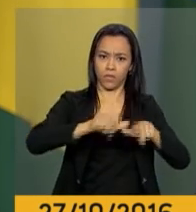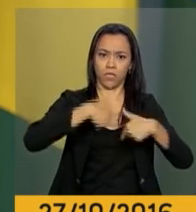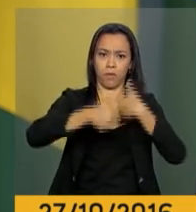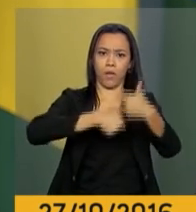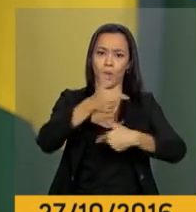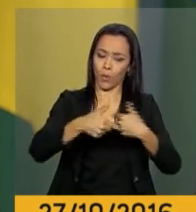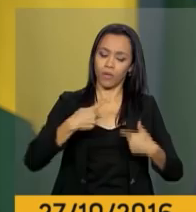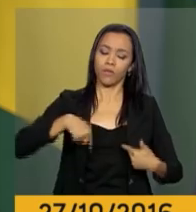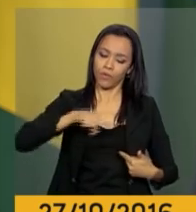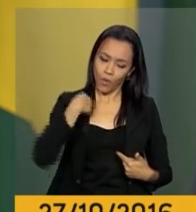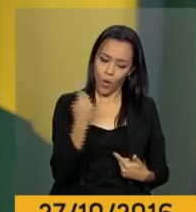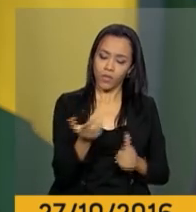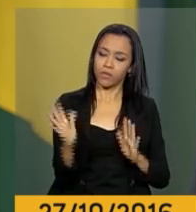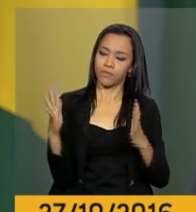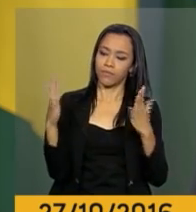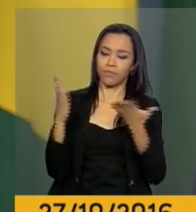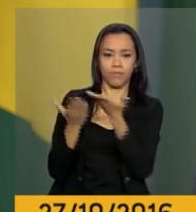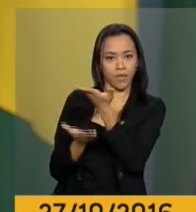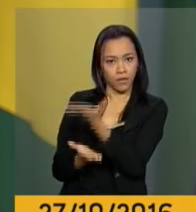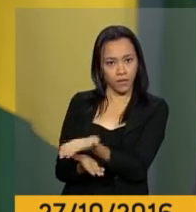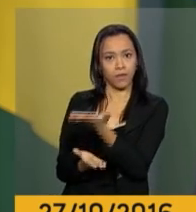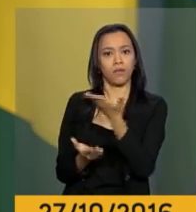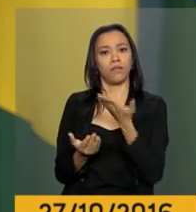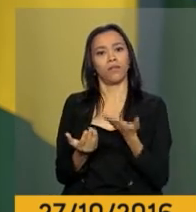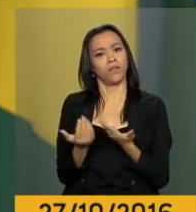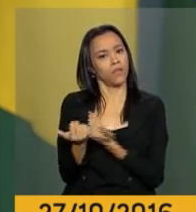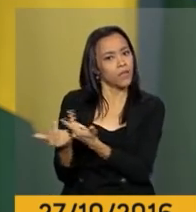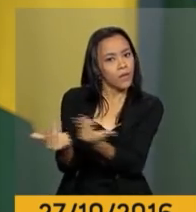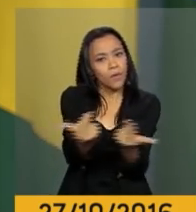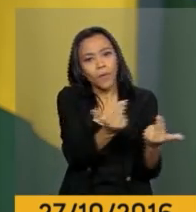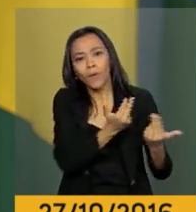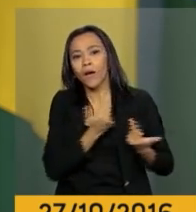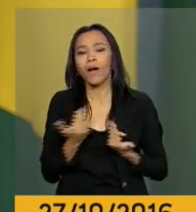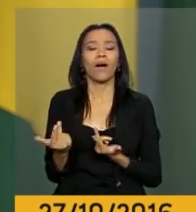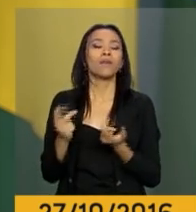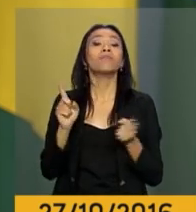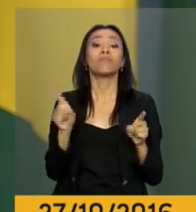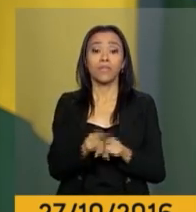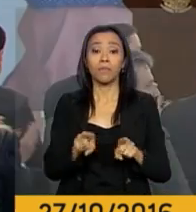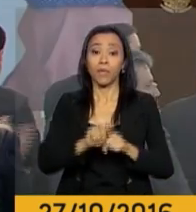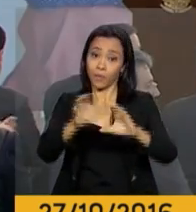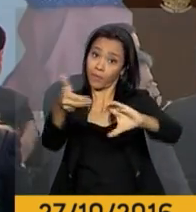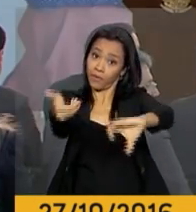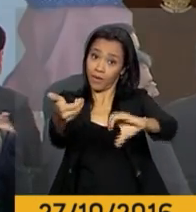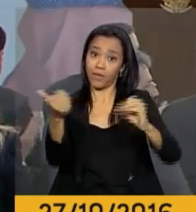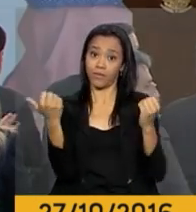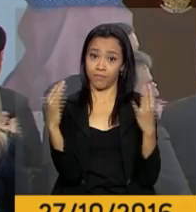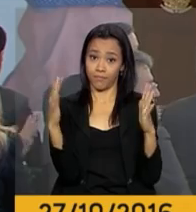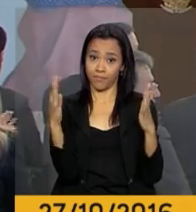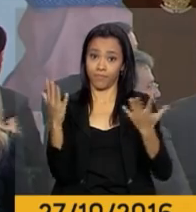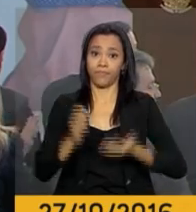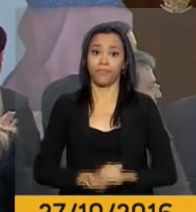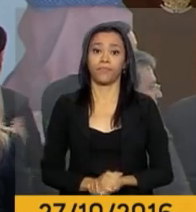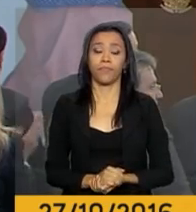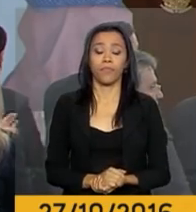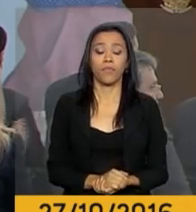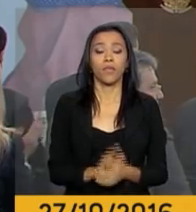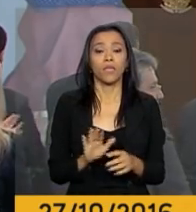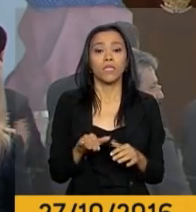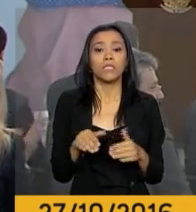merece também a nossa homenagem, assim como todo o Congresso Nacional. Portanto,